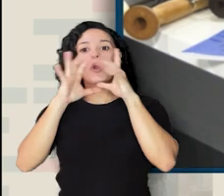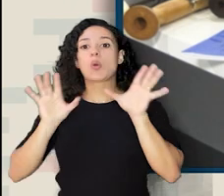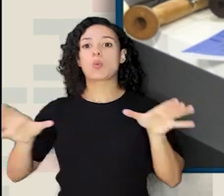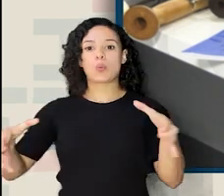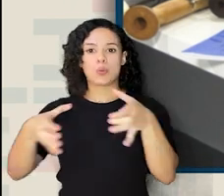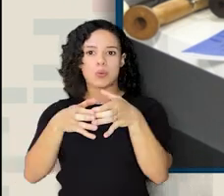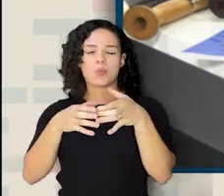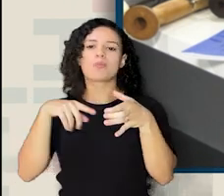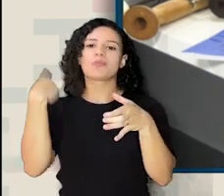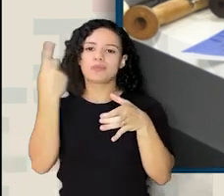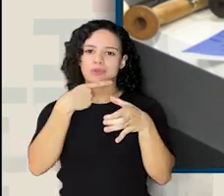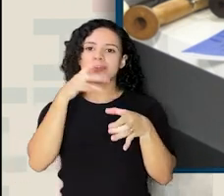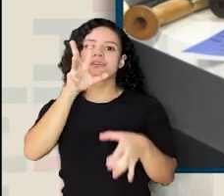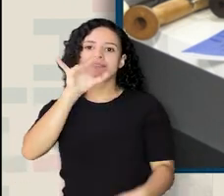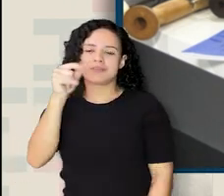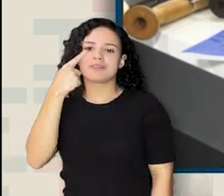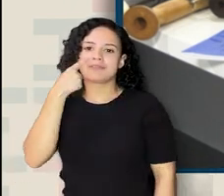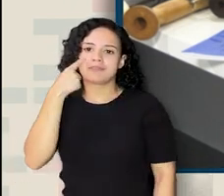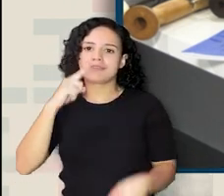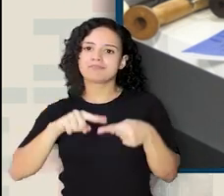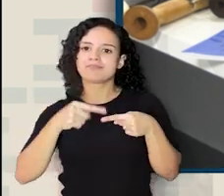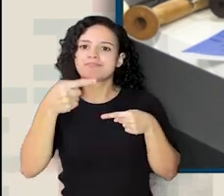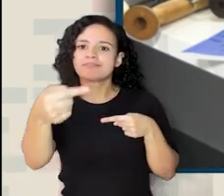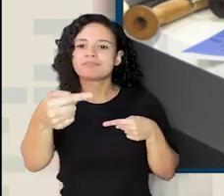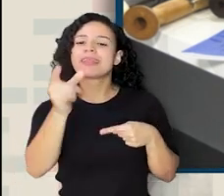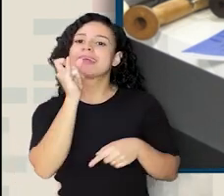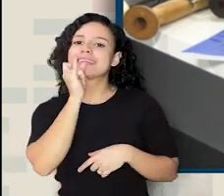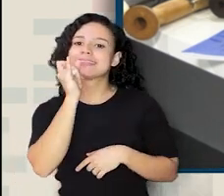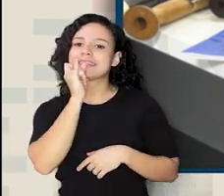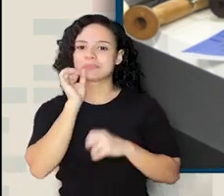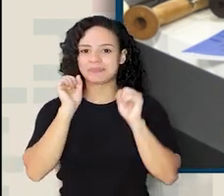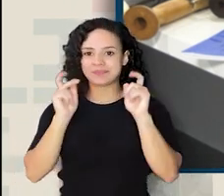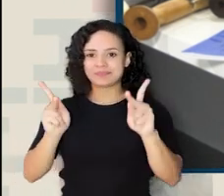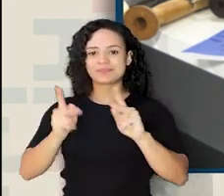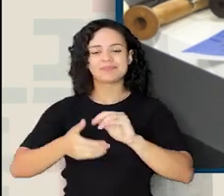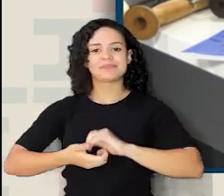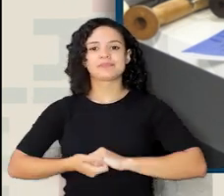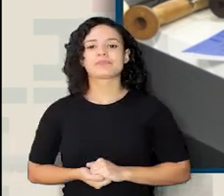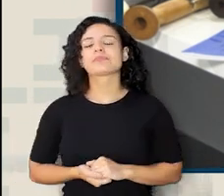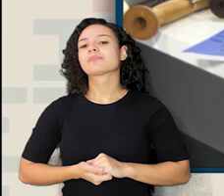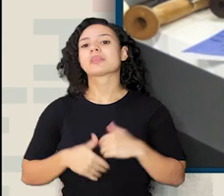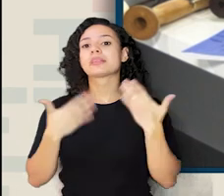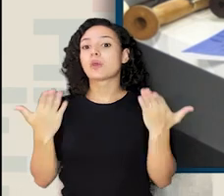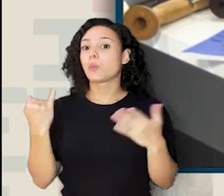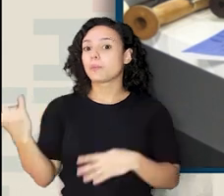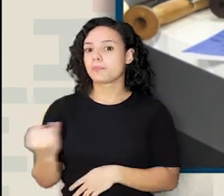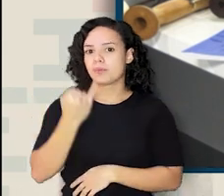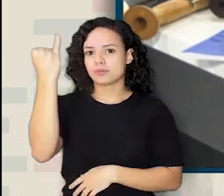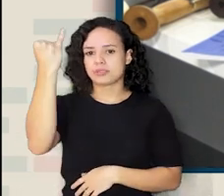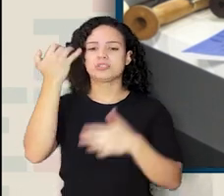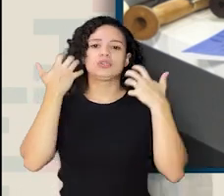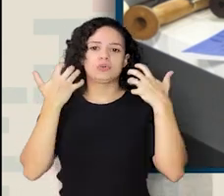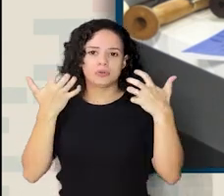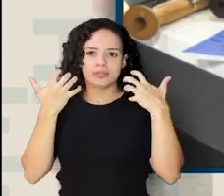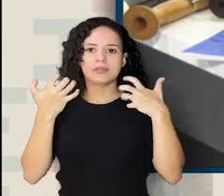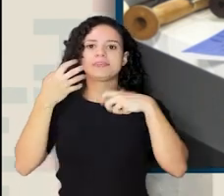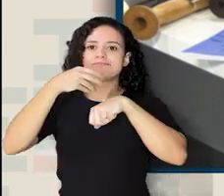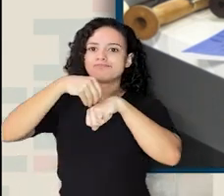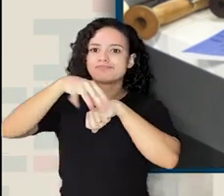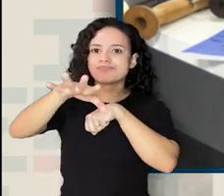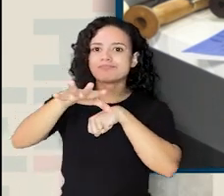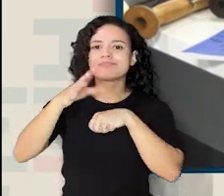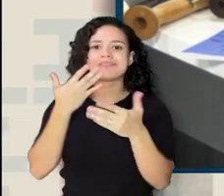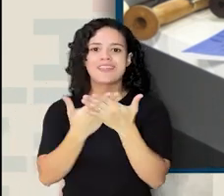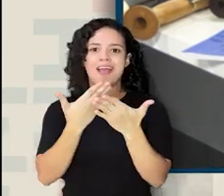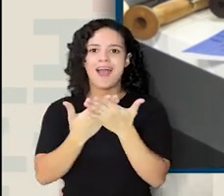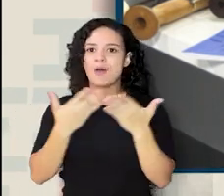né? E também tocar em conjunto, como a gente vai ver daqui a pouquinho alguns exemplos, tá? Pessoal, o importante